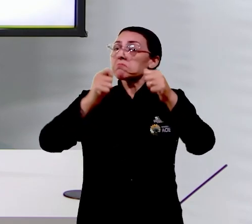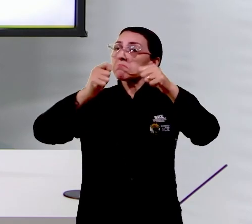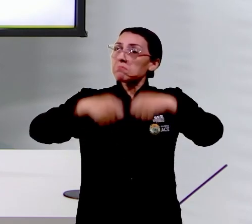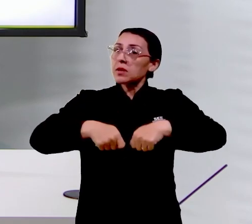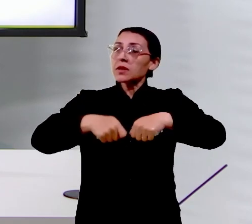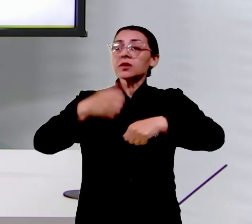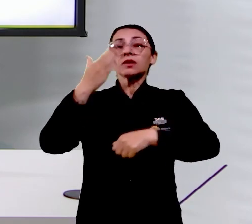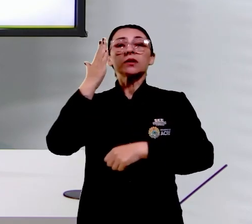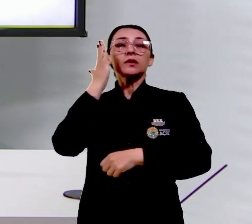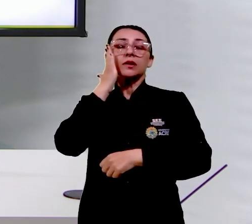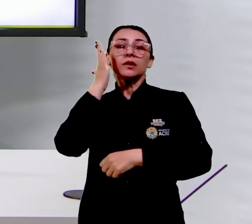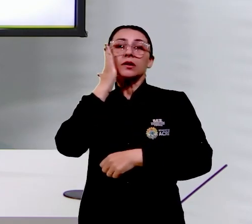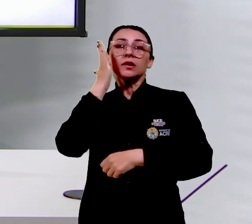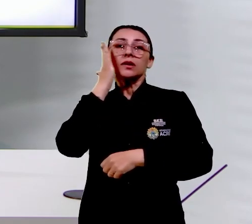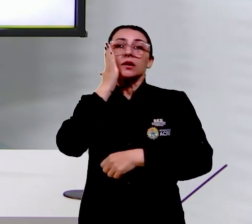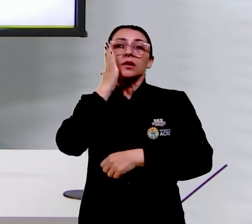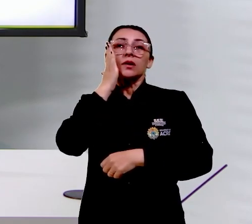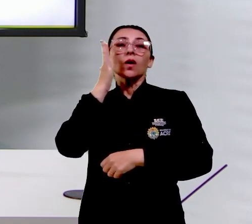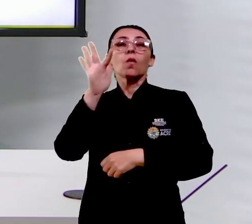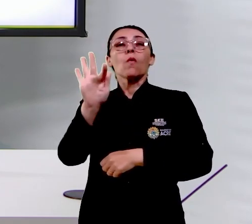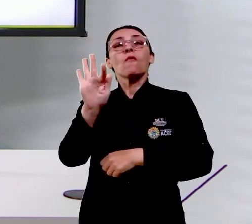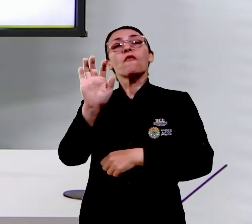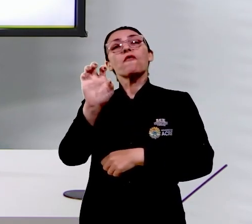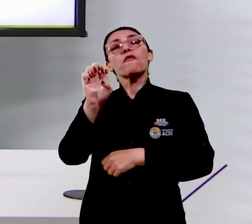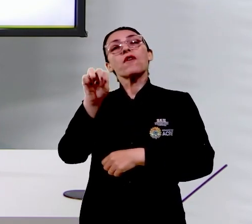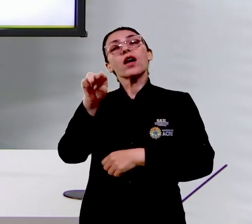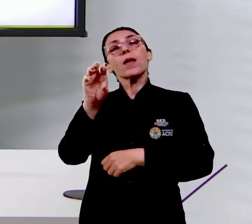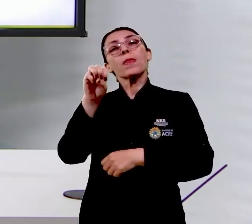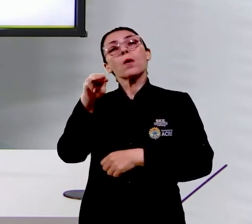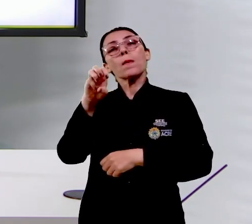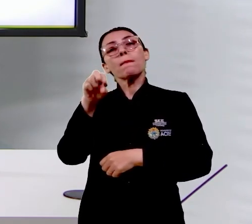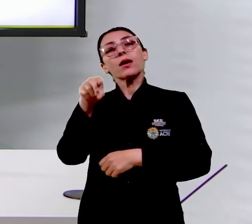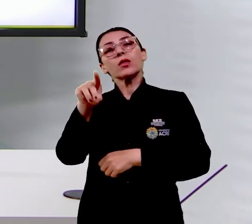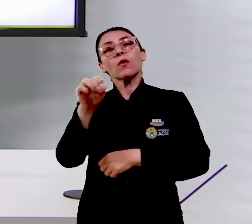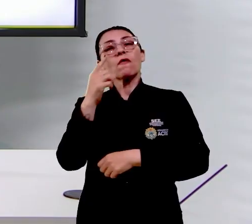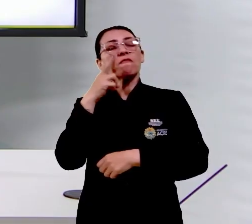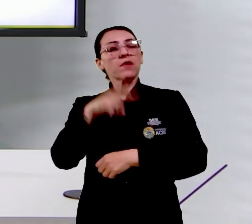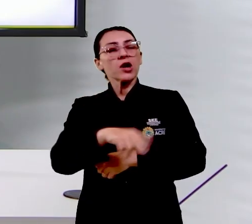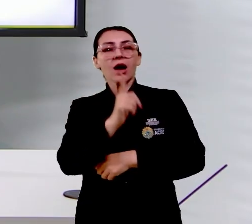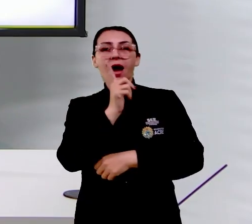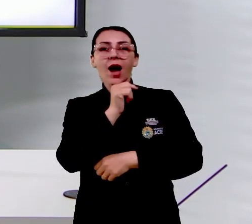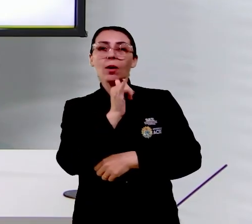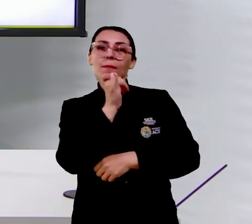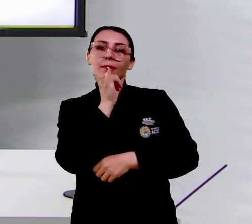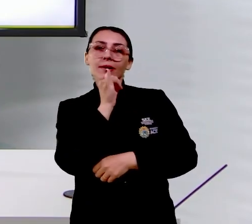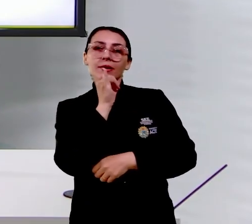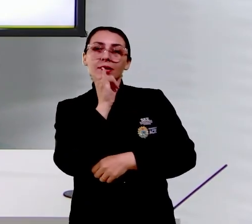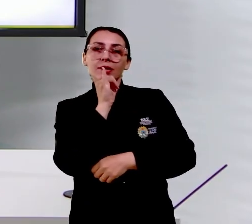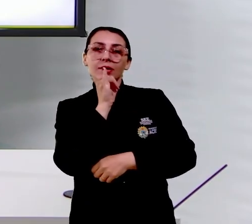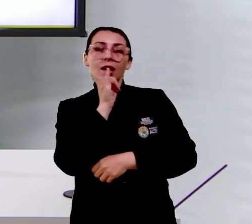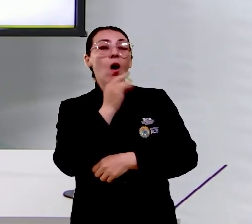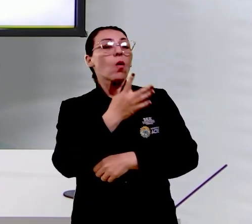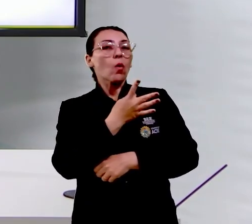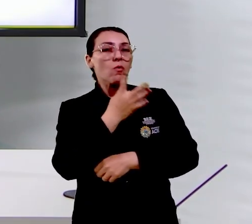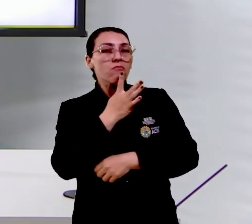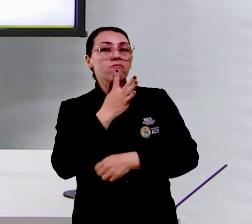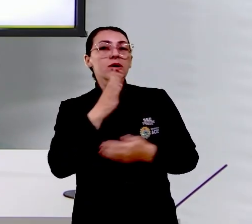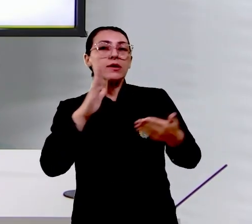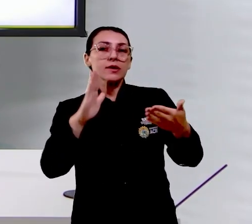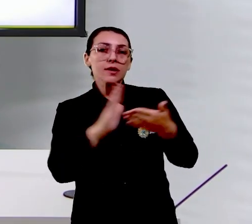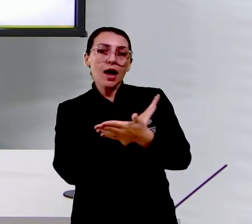de entender o fenômeno. Então, por exemplo, quando eu vejo a água, eu conheço